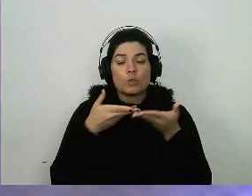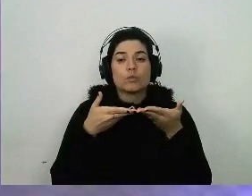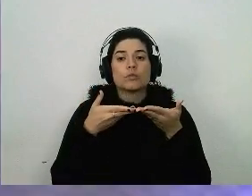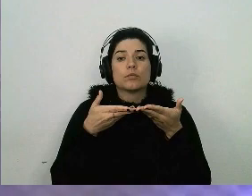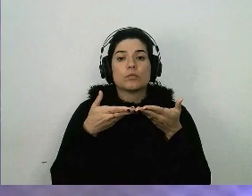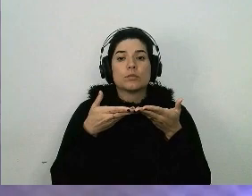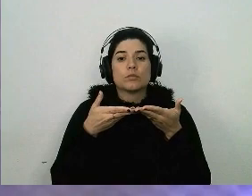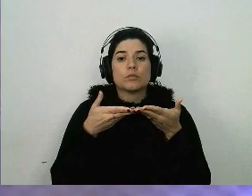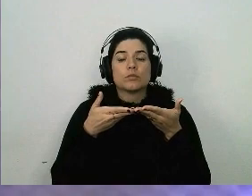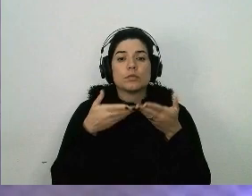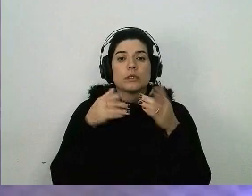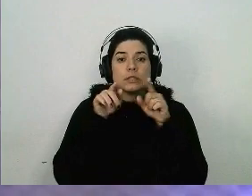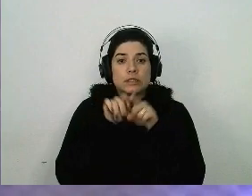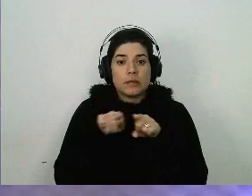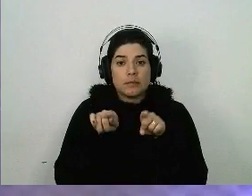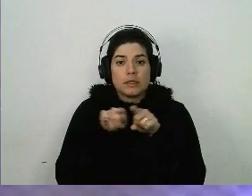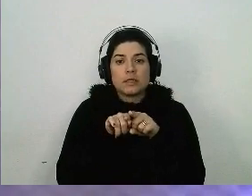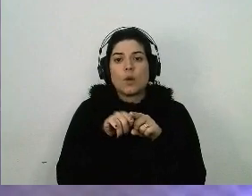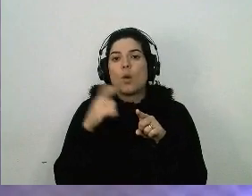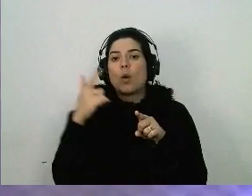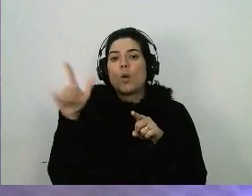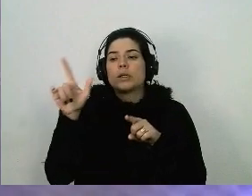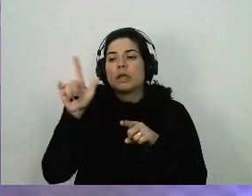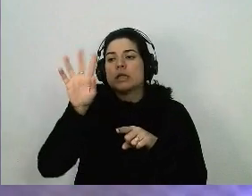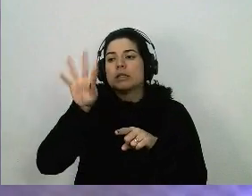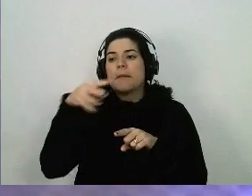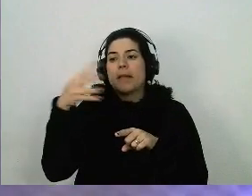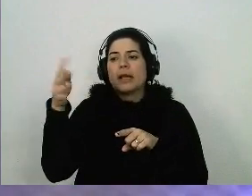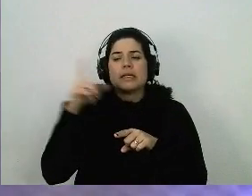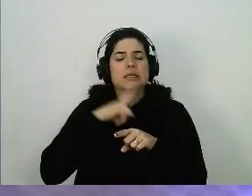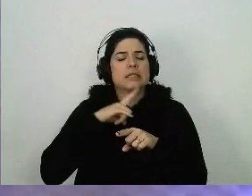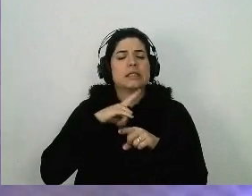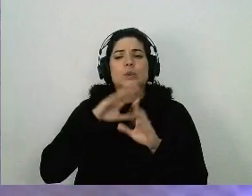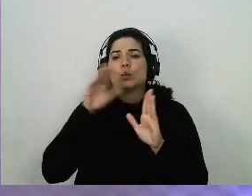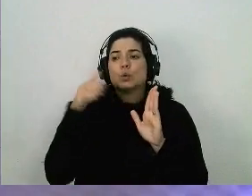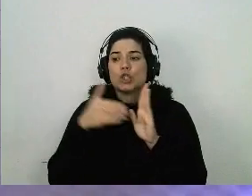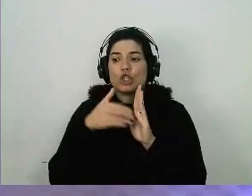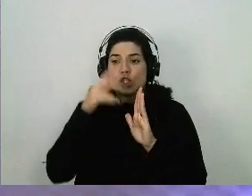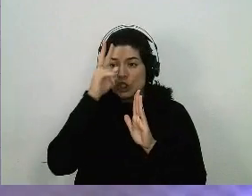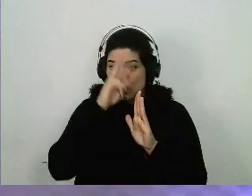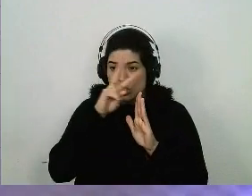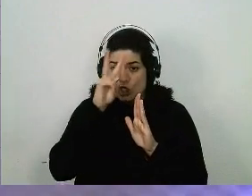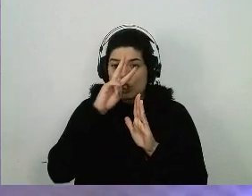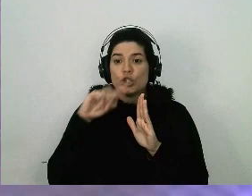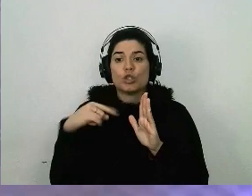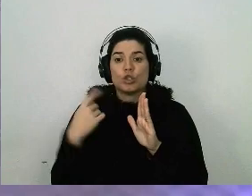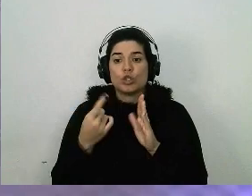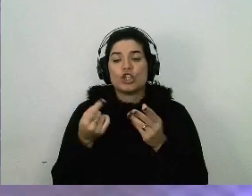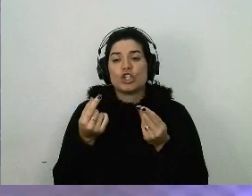e uma terceira tabela que ela vai ter todo o histórico das nossas transações.